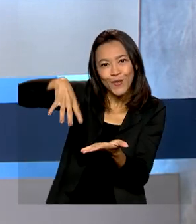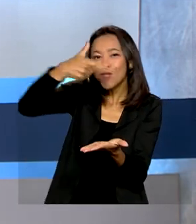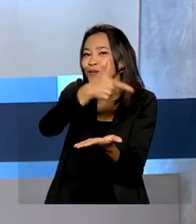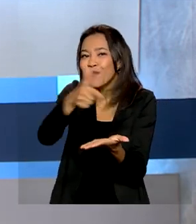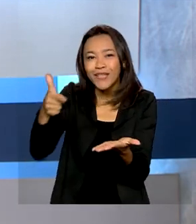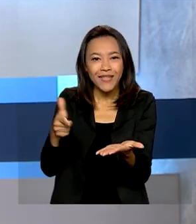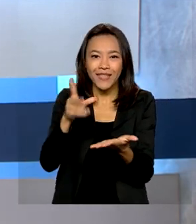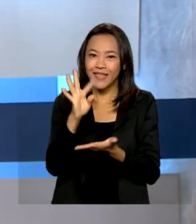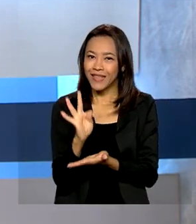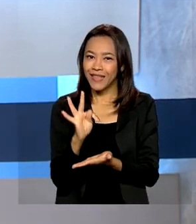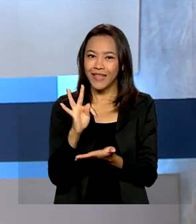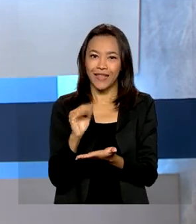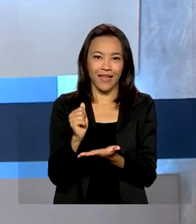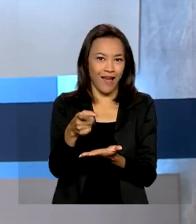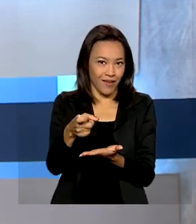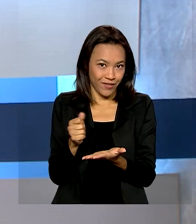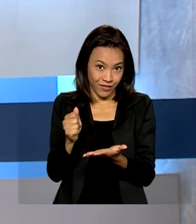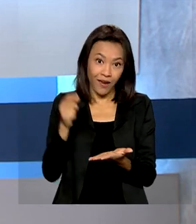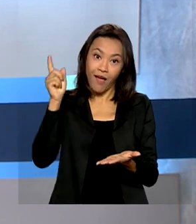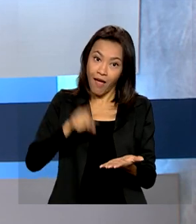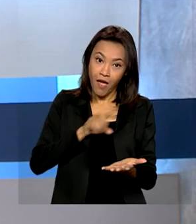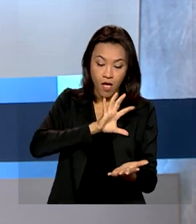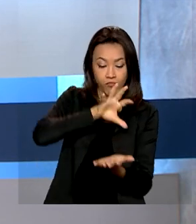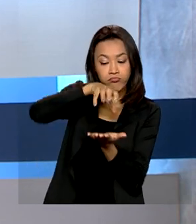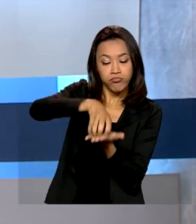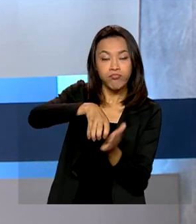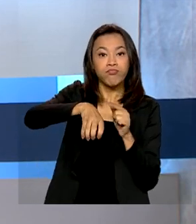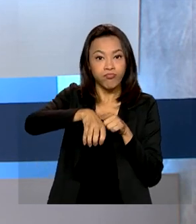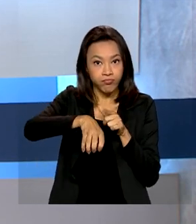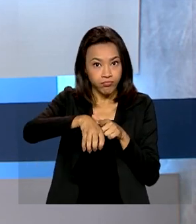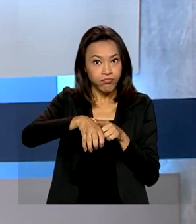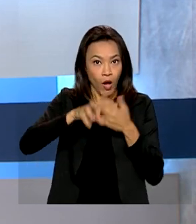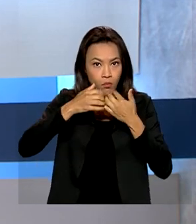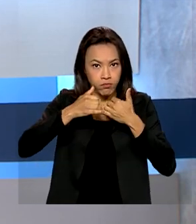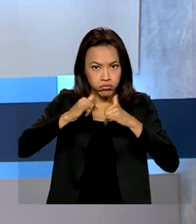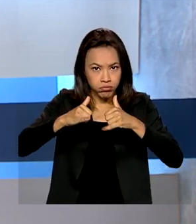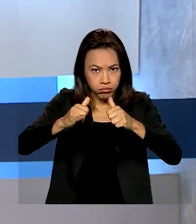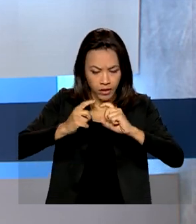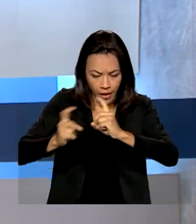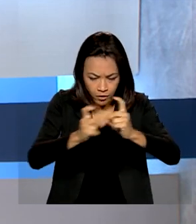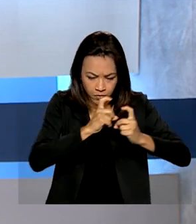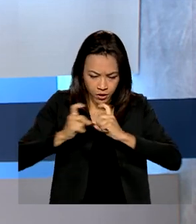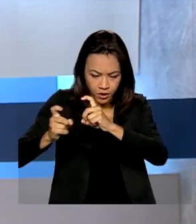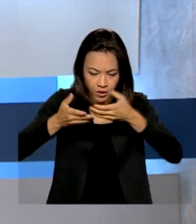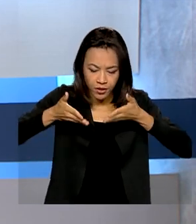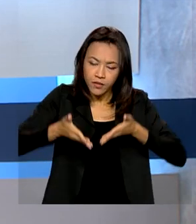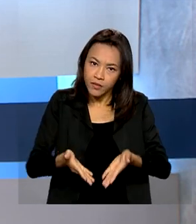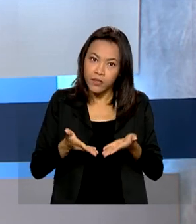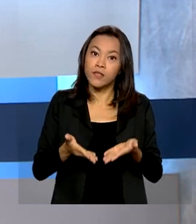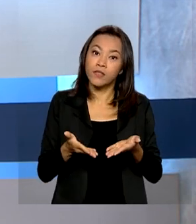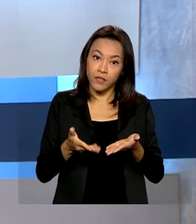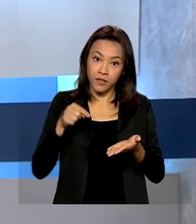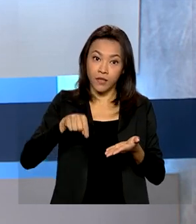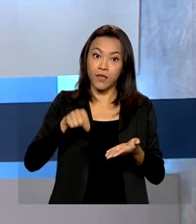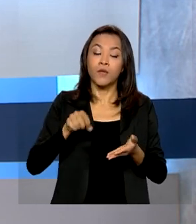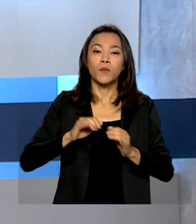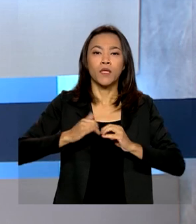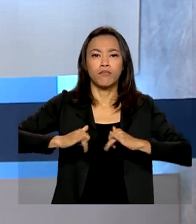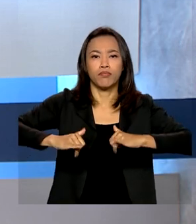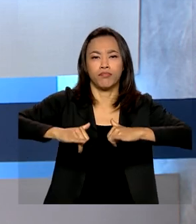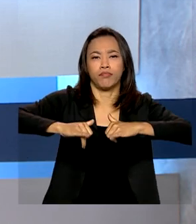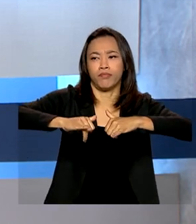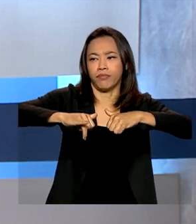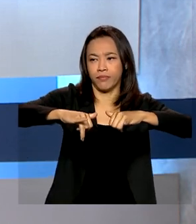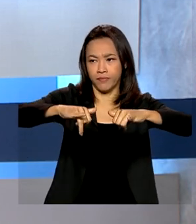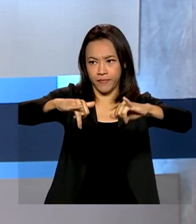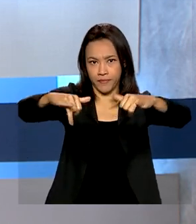extra até o fim do ano a previsão é do operador Nacional do sistema elétrico que faz o controle da operação das instalações de